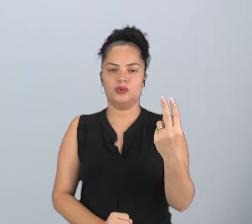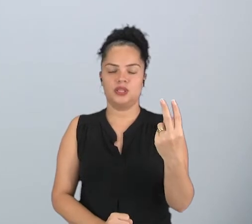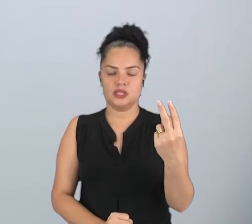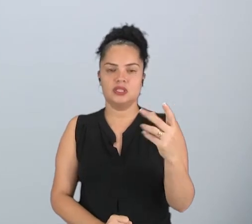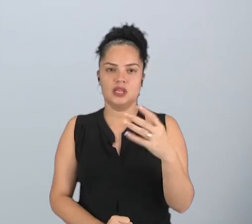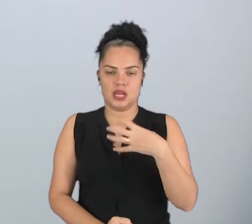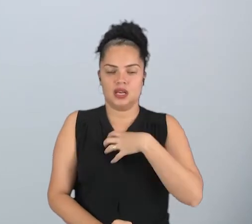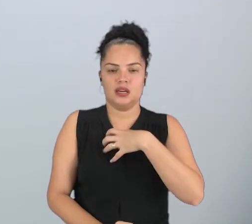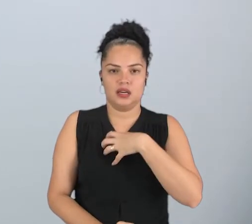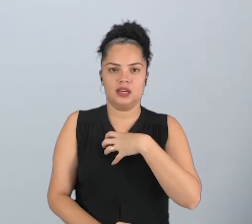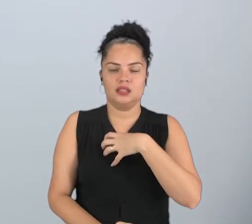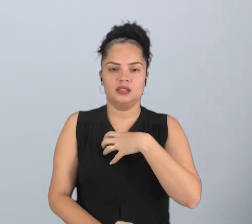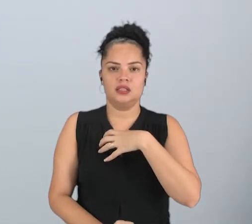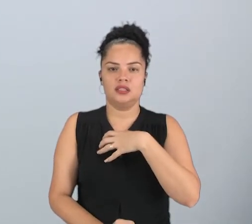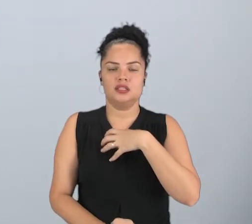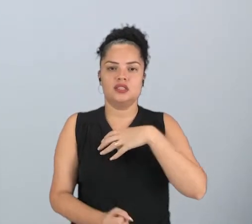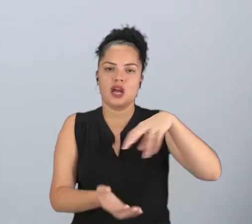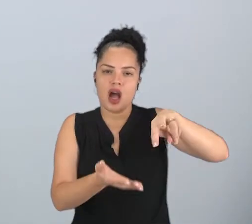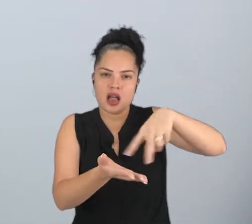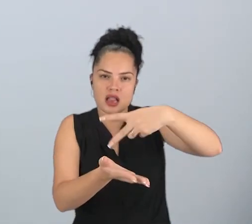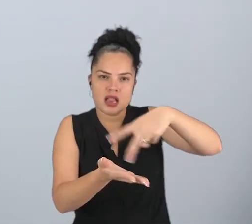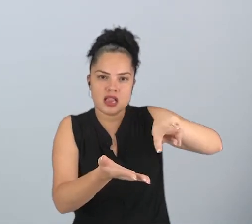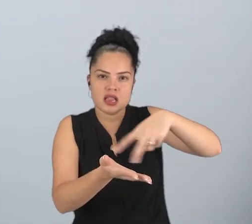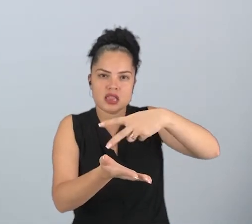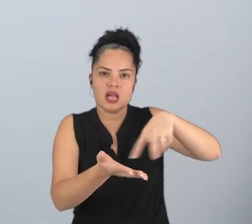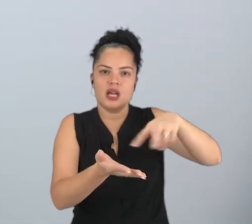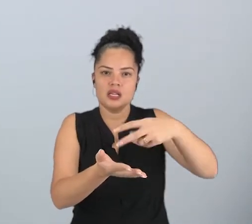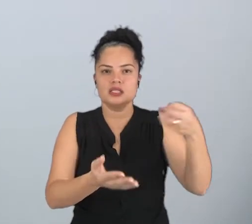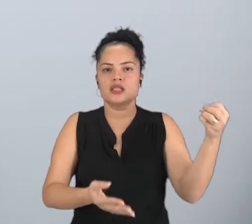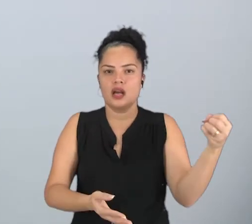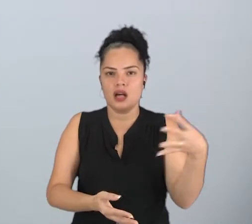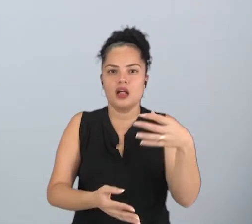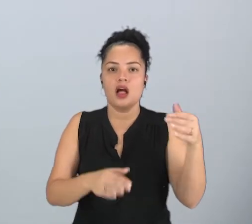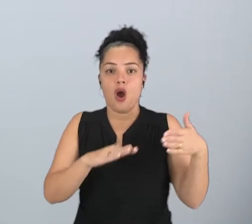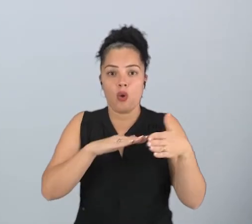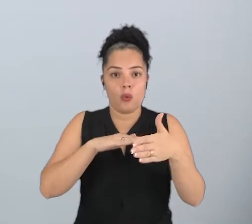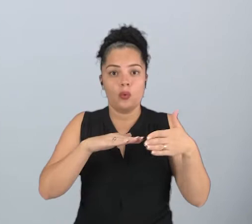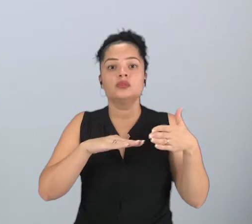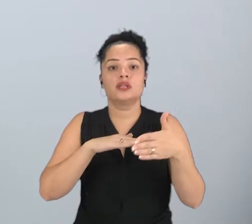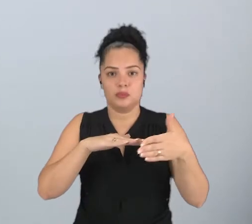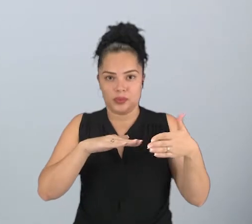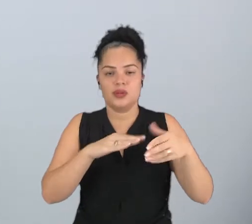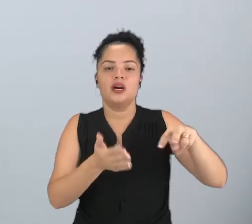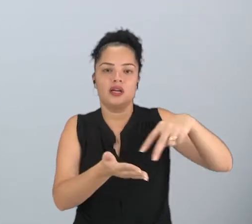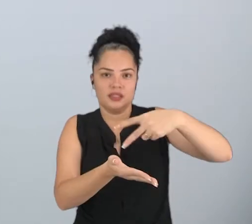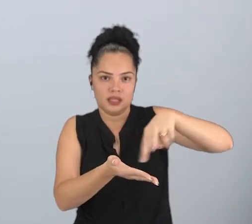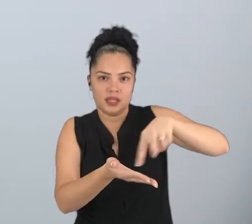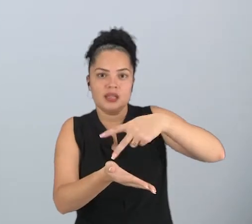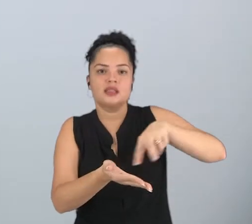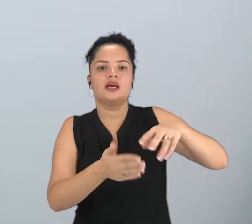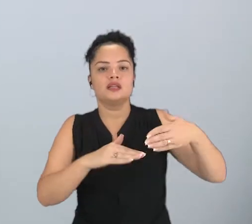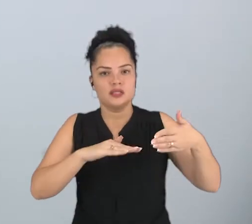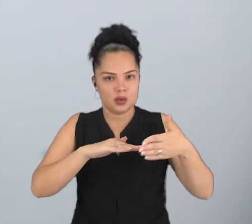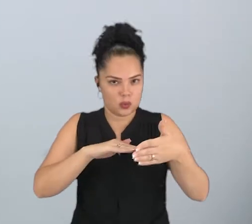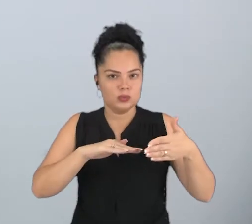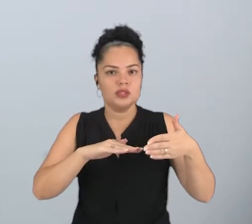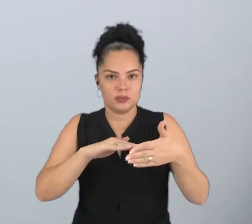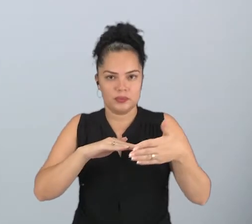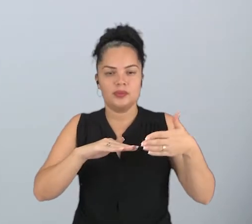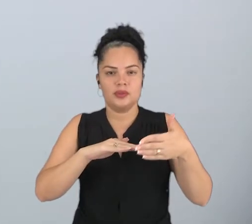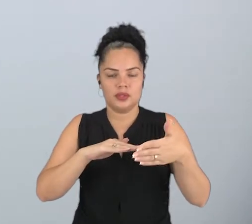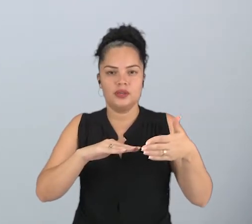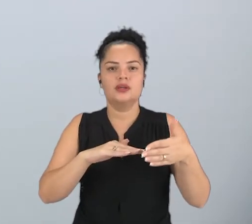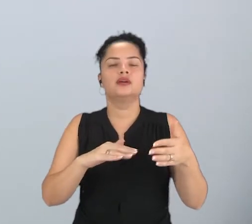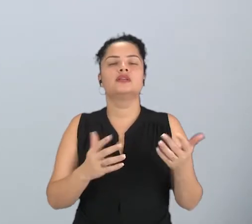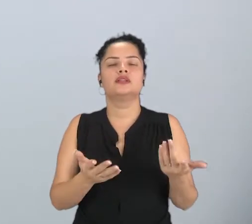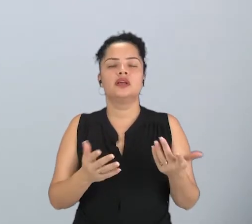vai ser caracterizado, gente, na dança contemporânea. Vamos lembrar aqui da dança contemporânea. O período contemporâneo,